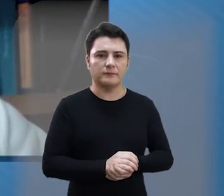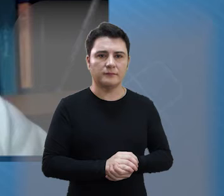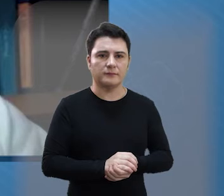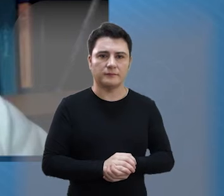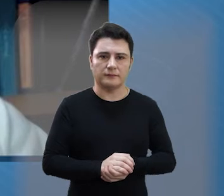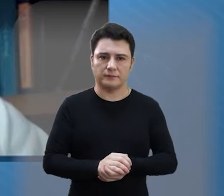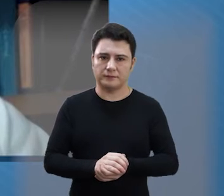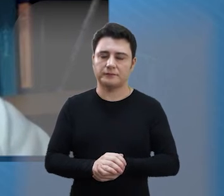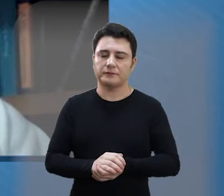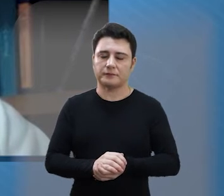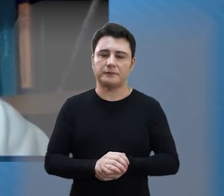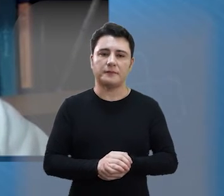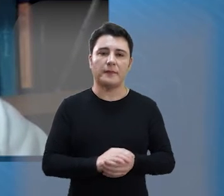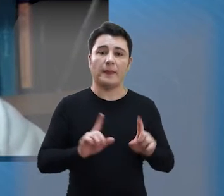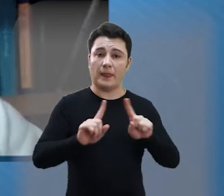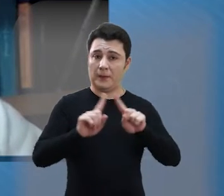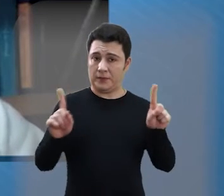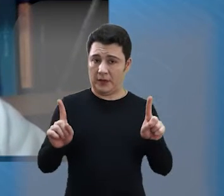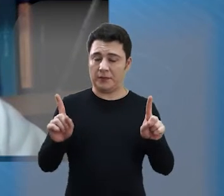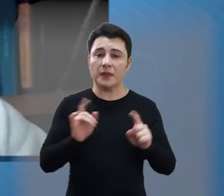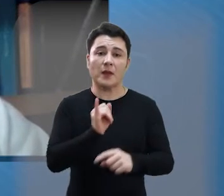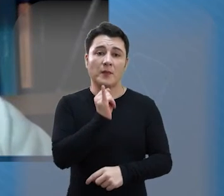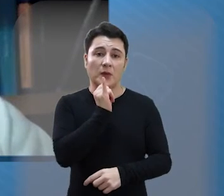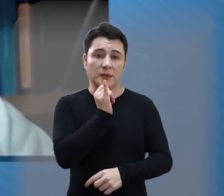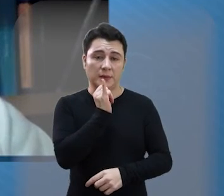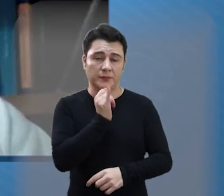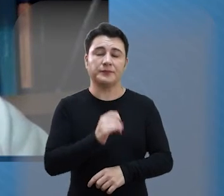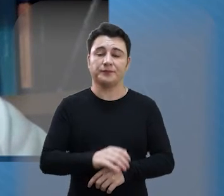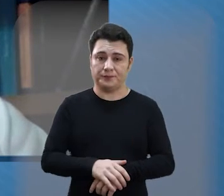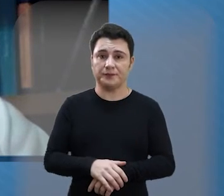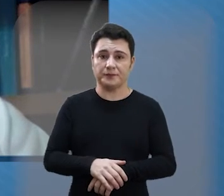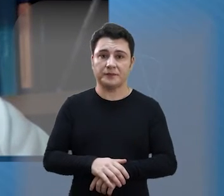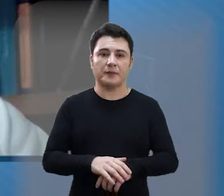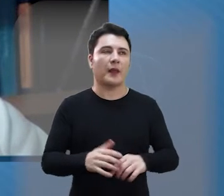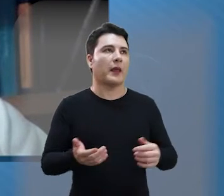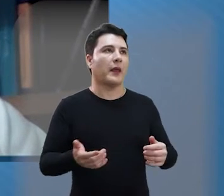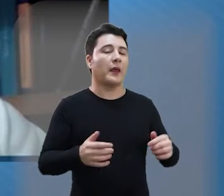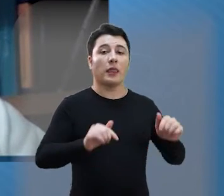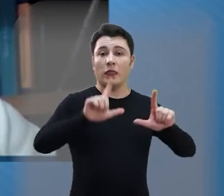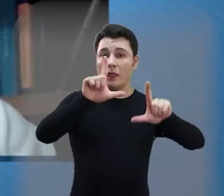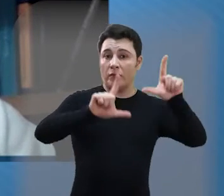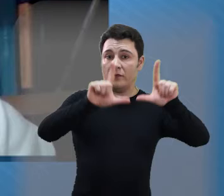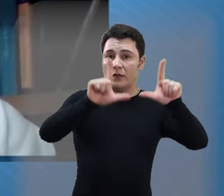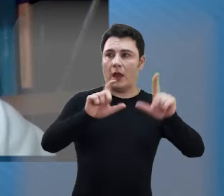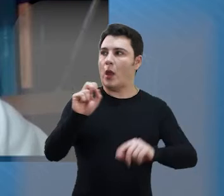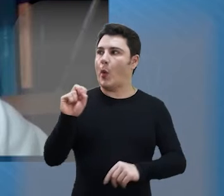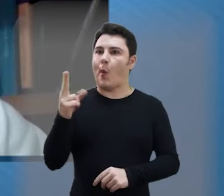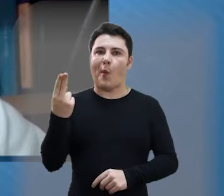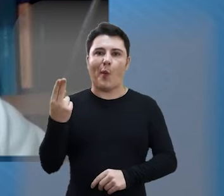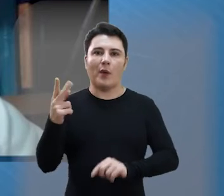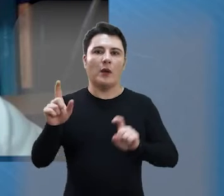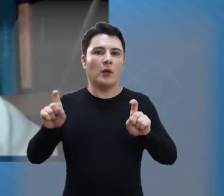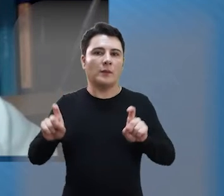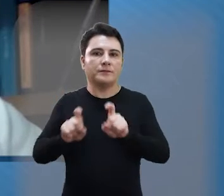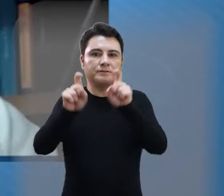acessando faz sentido ou não. Então, na verdade, você não vai